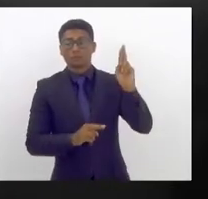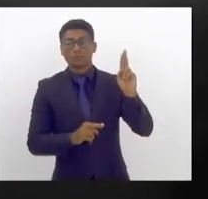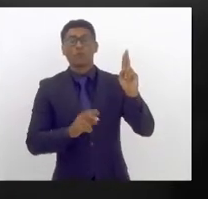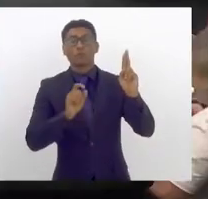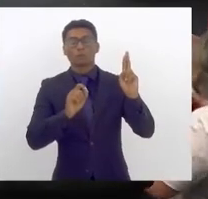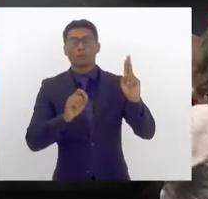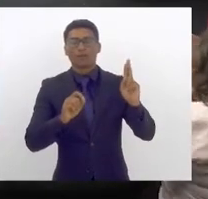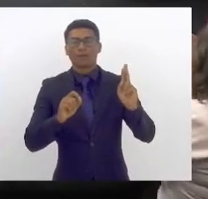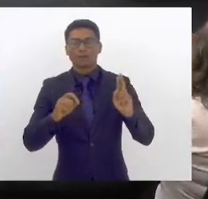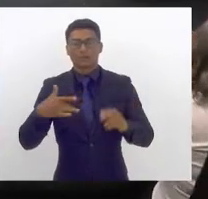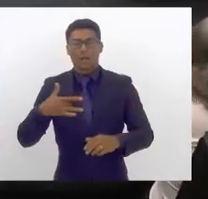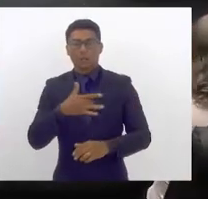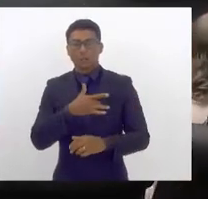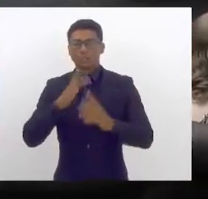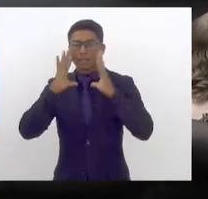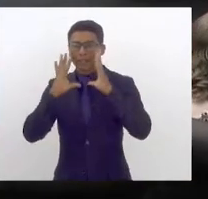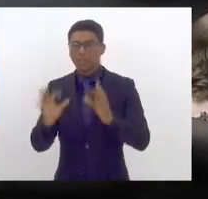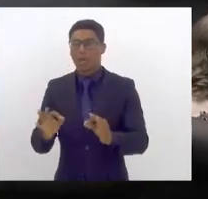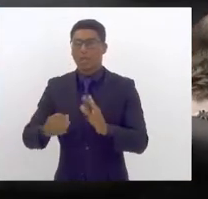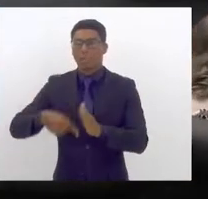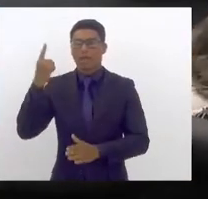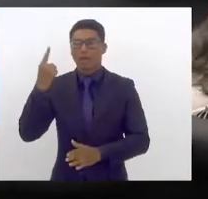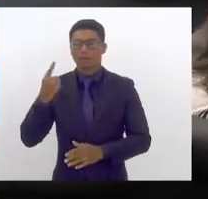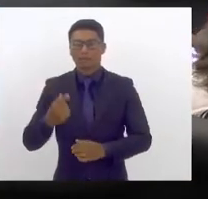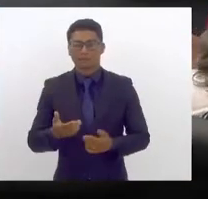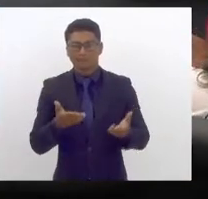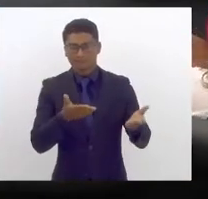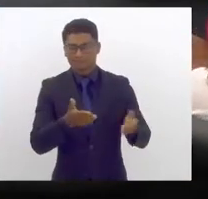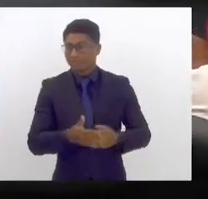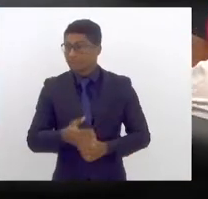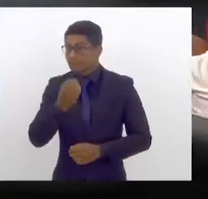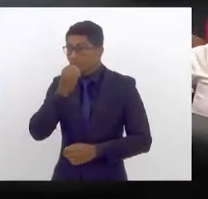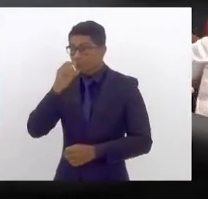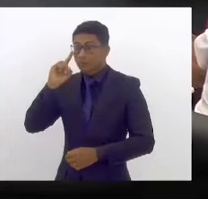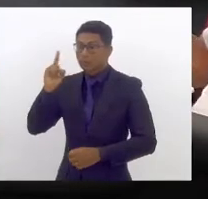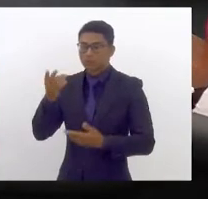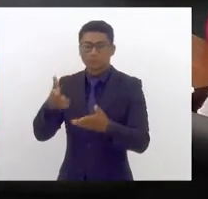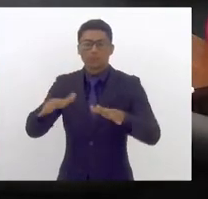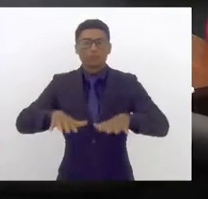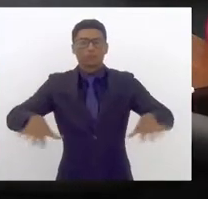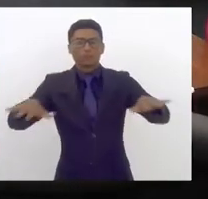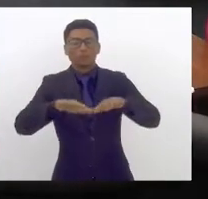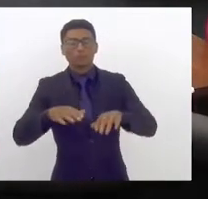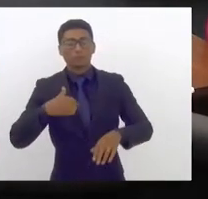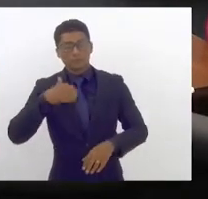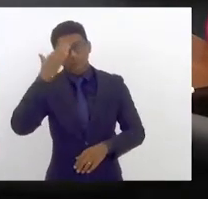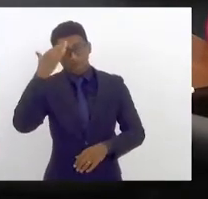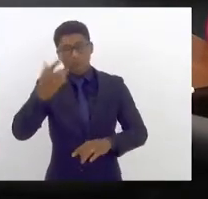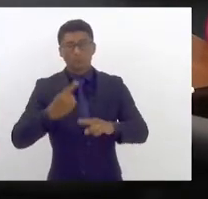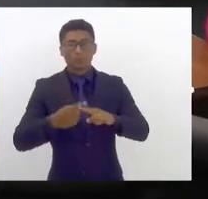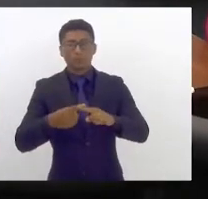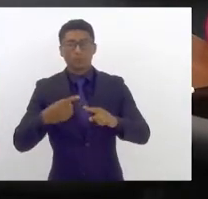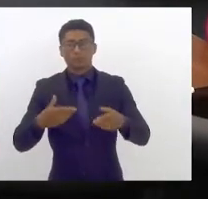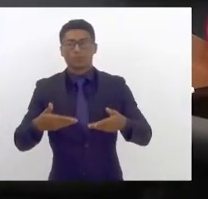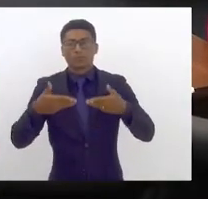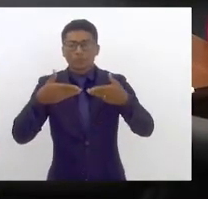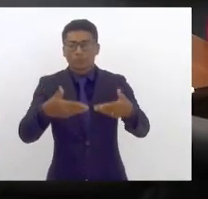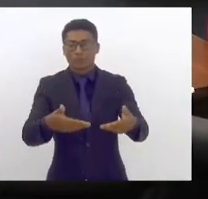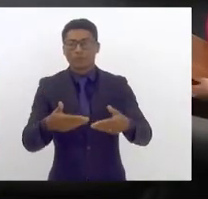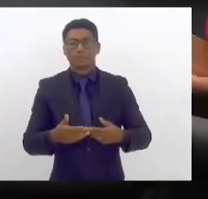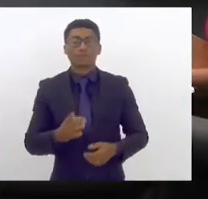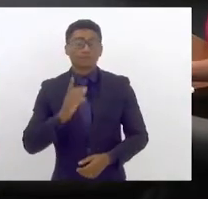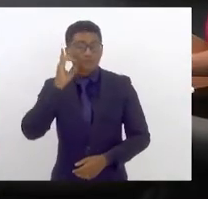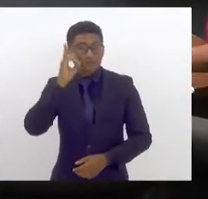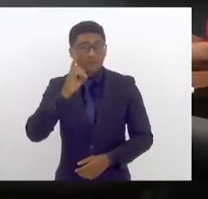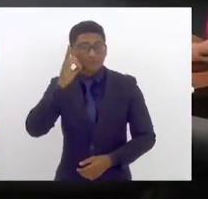de saúde é bom dia a todos gostariam em primeiro lugar Agradecer o convite Generoso da